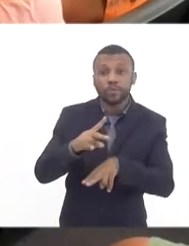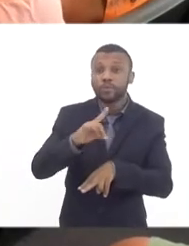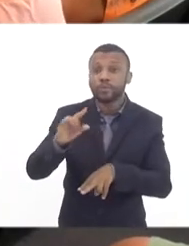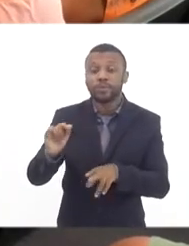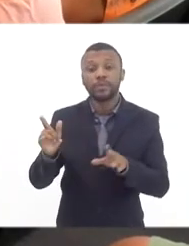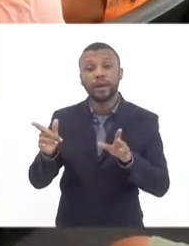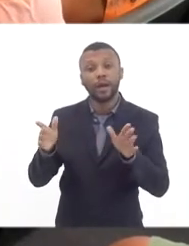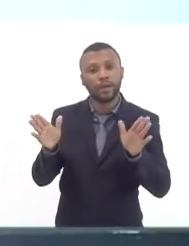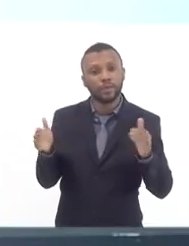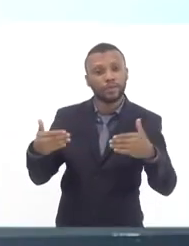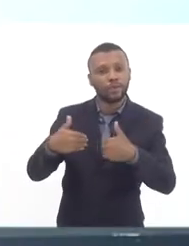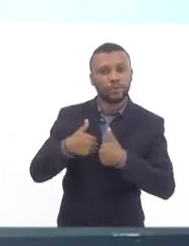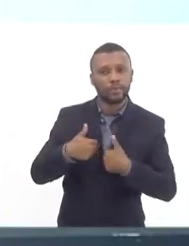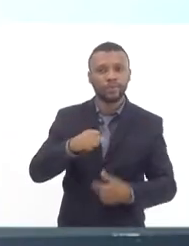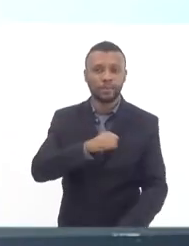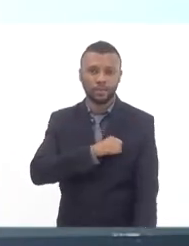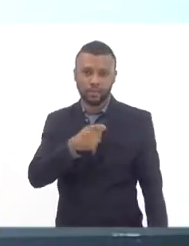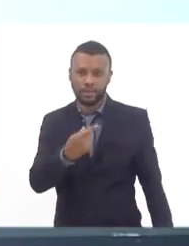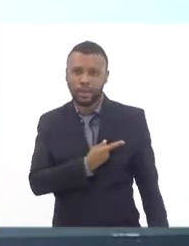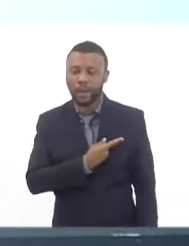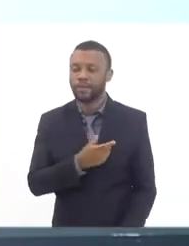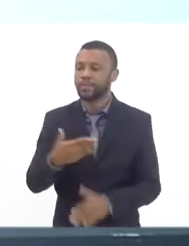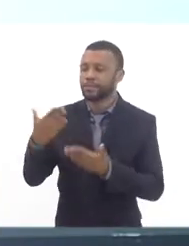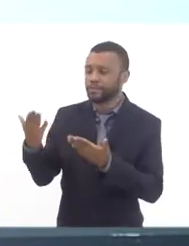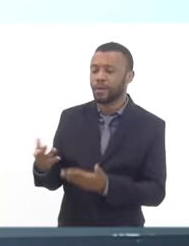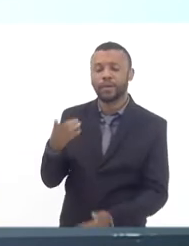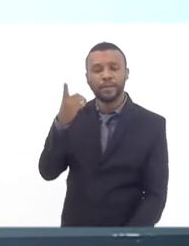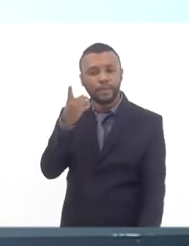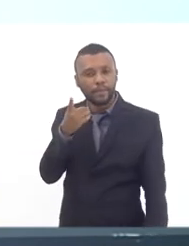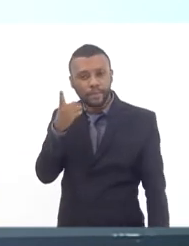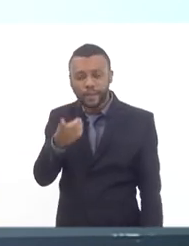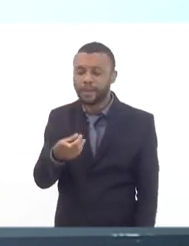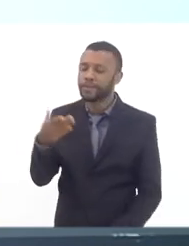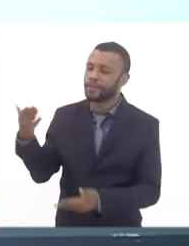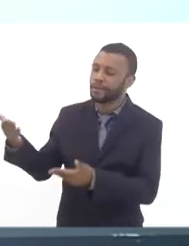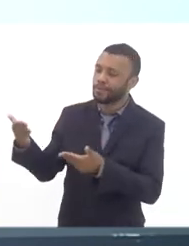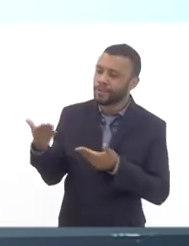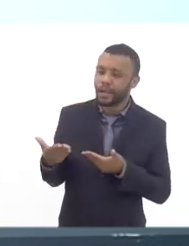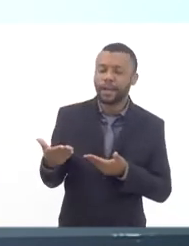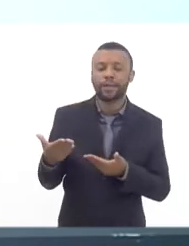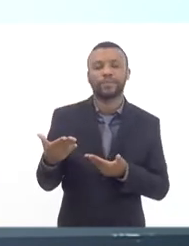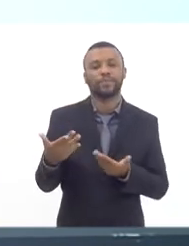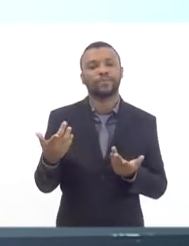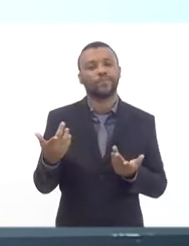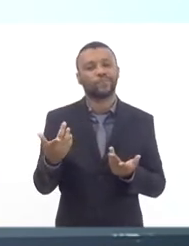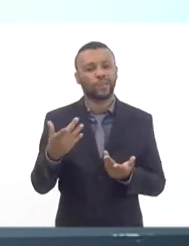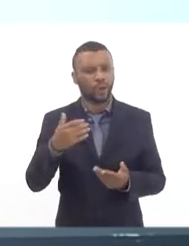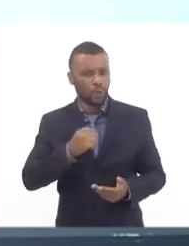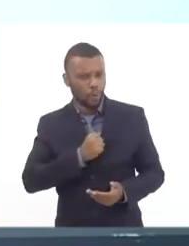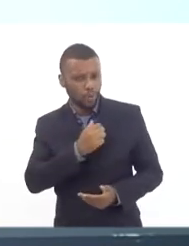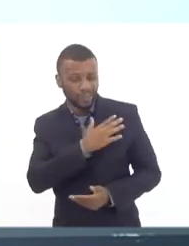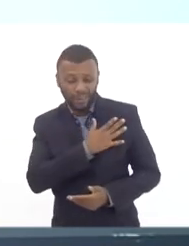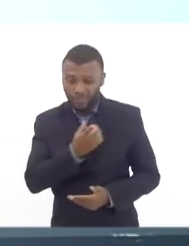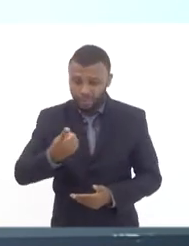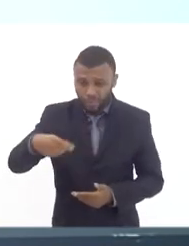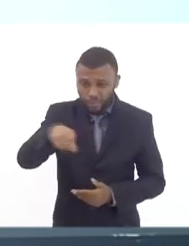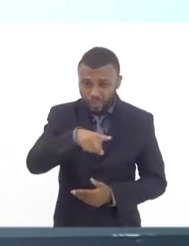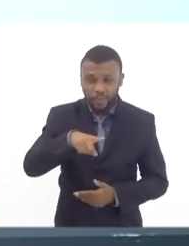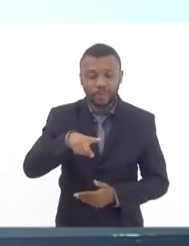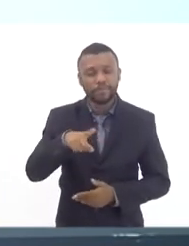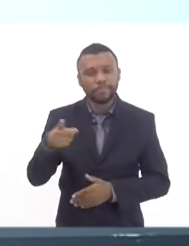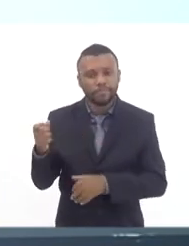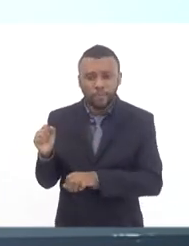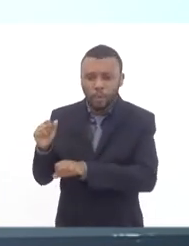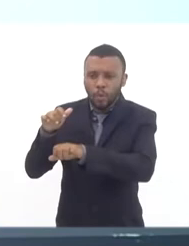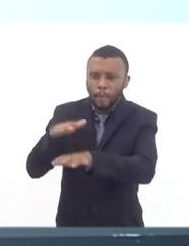a partir das 9 da manhã. O Ronaldo está super convidado. Eliomar convidado, o Coronel convidado, todo mundo na mesa convidado para participar da caminhada, a